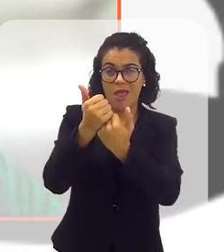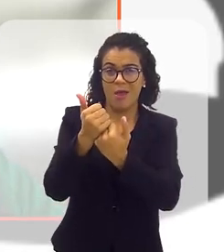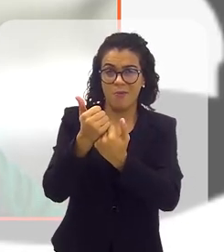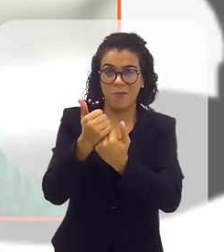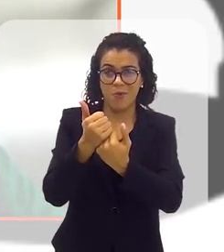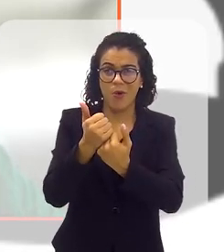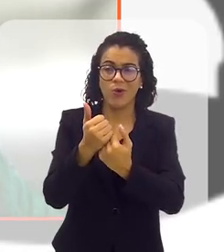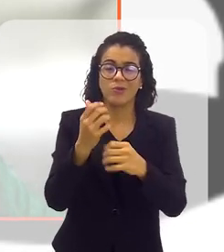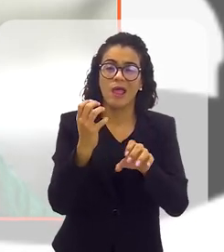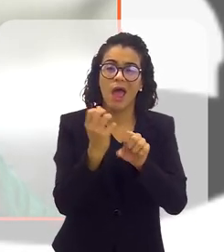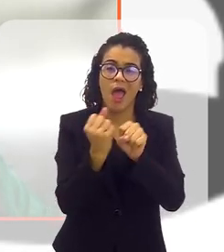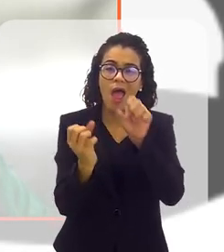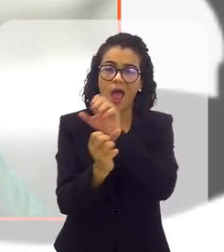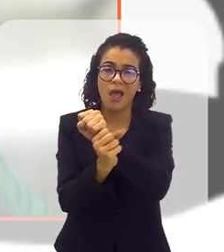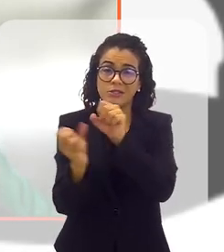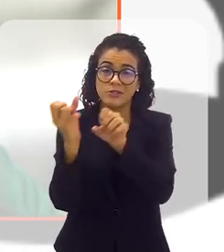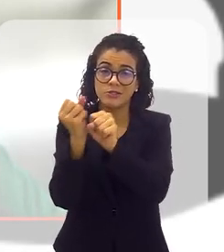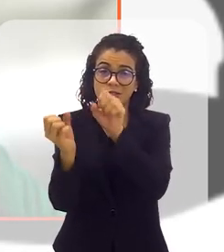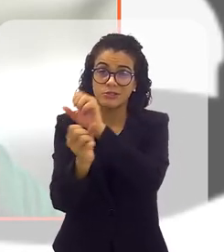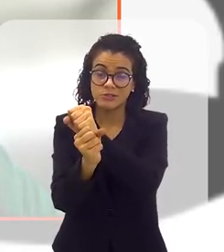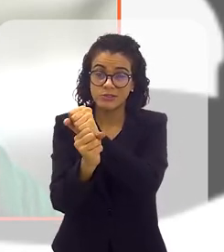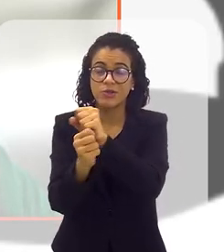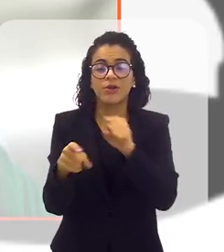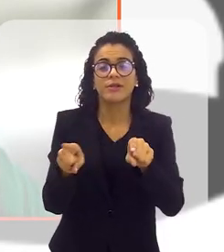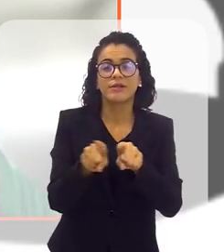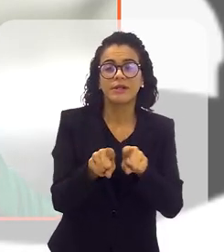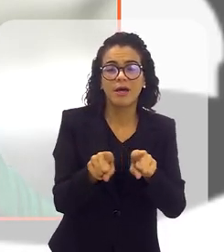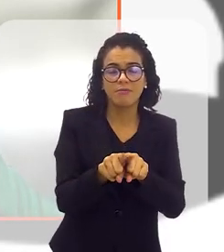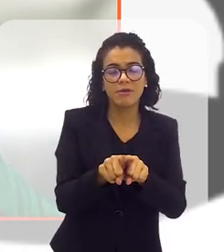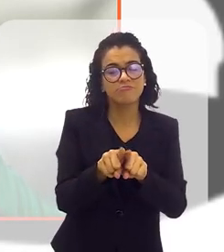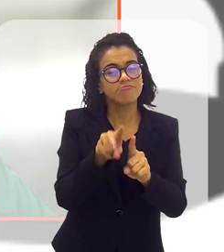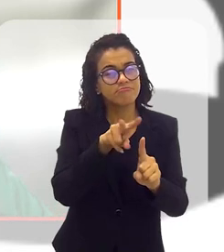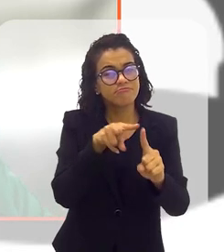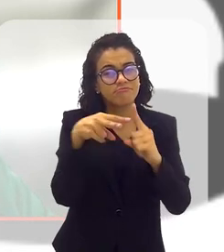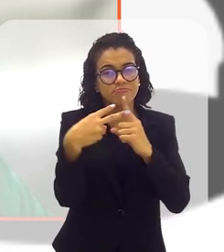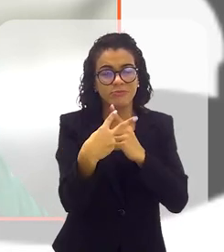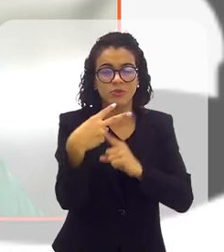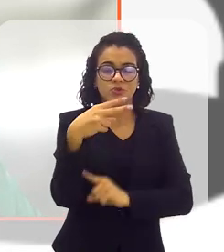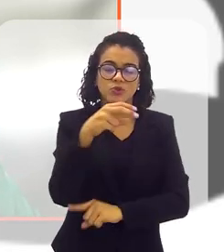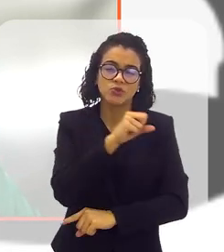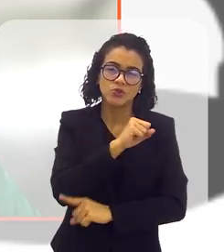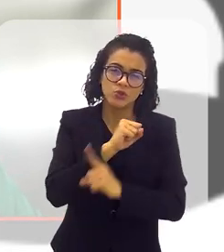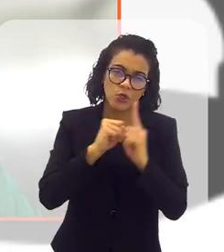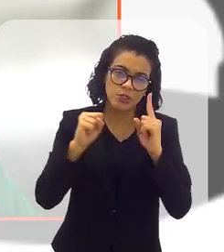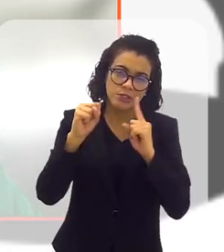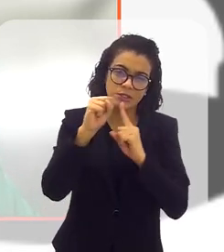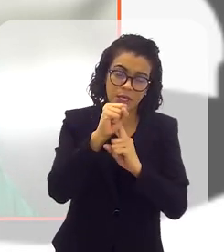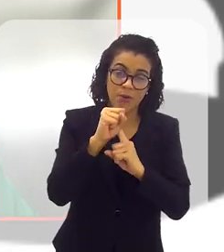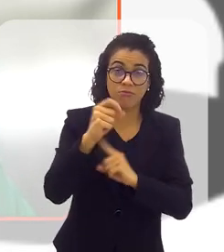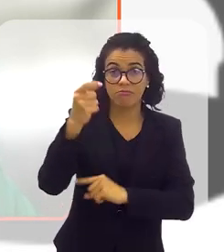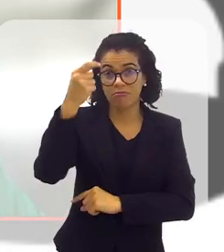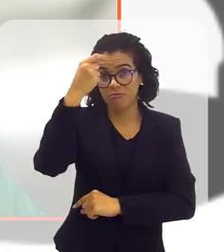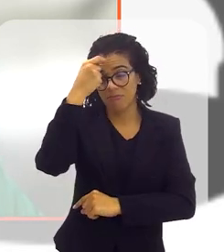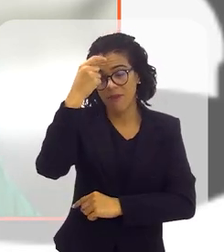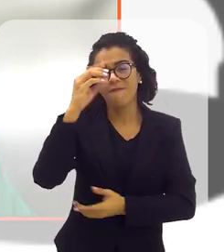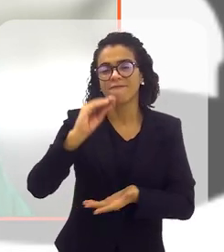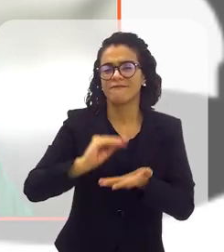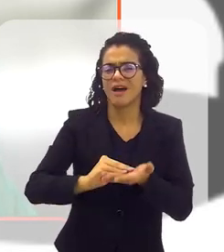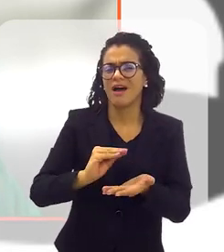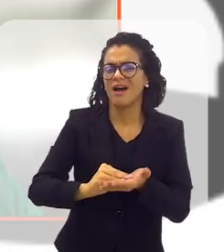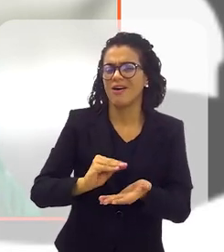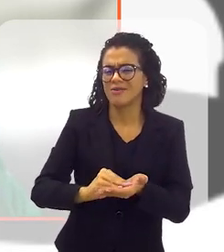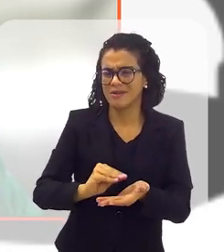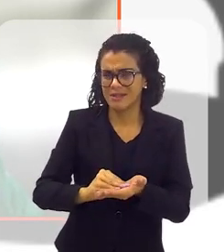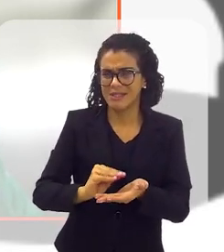apoio mútuo, da sororidade, né? E desse olhar, né, social, enfim, da consciência. Eu acho